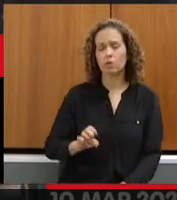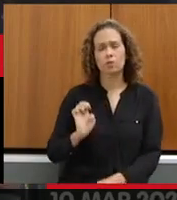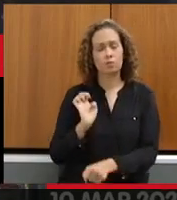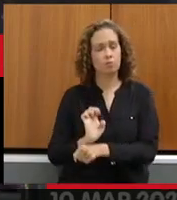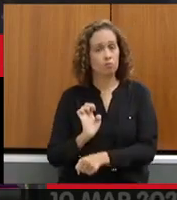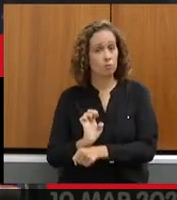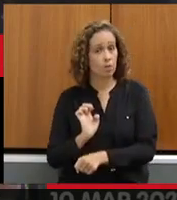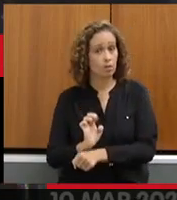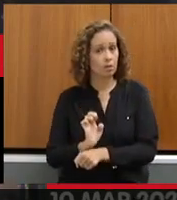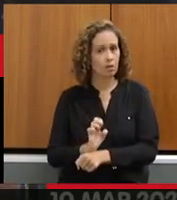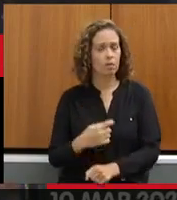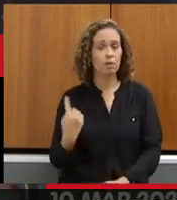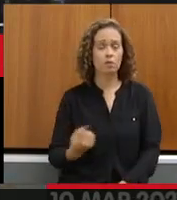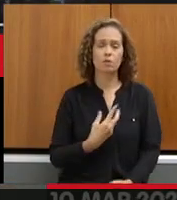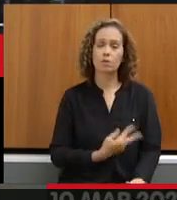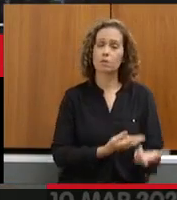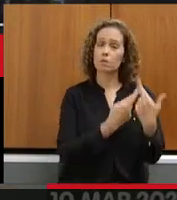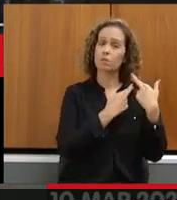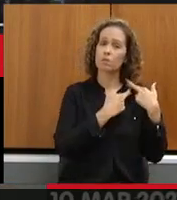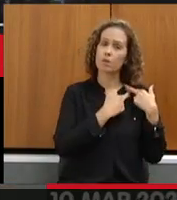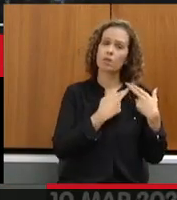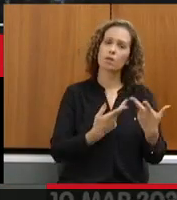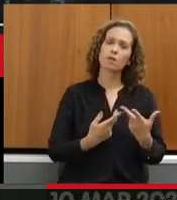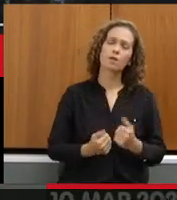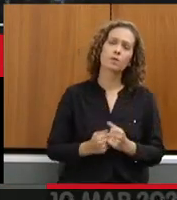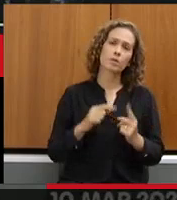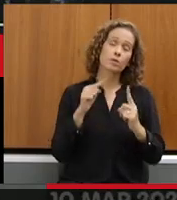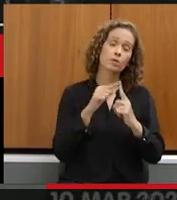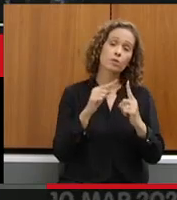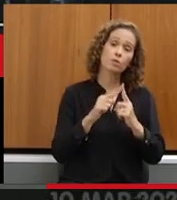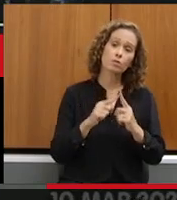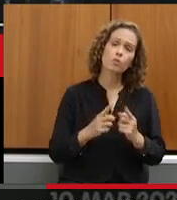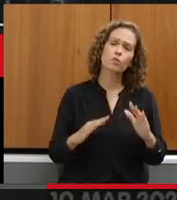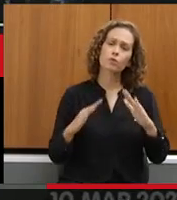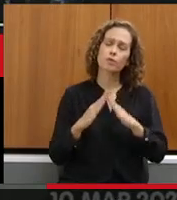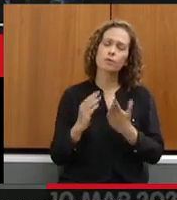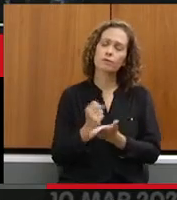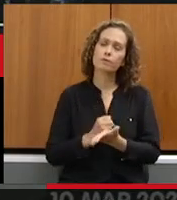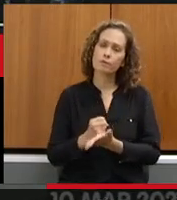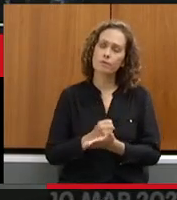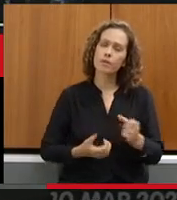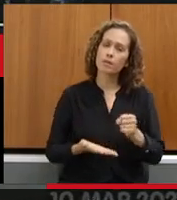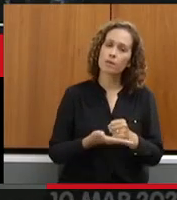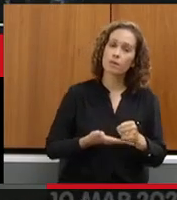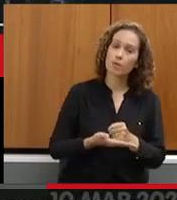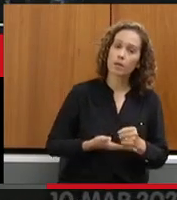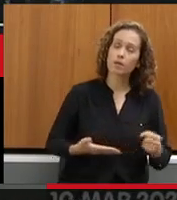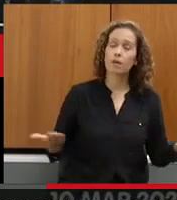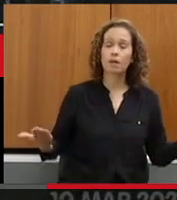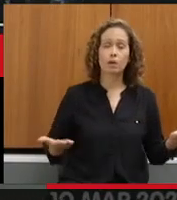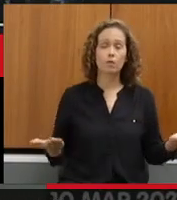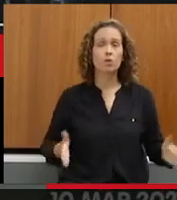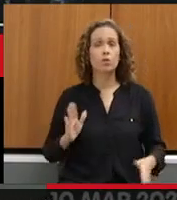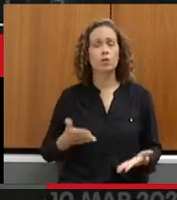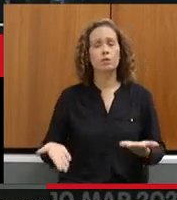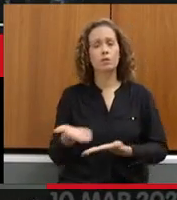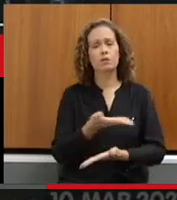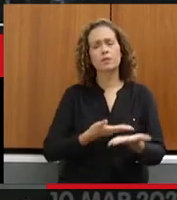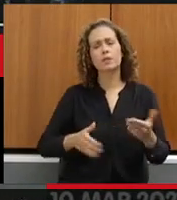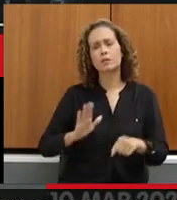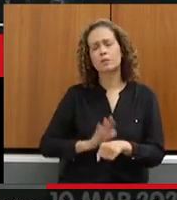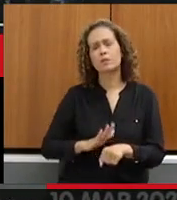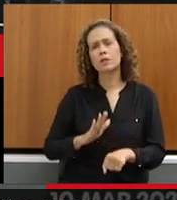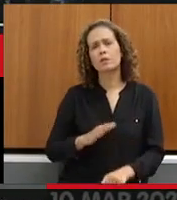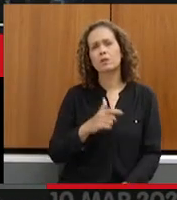nossa nossa função legal para esse tipo de farmácia a e agora nós devemos fazer uma transferência de mais